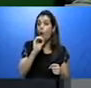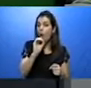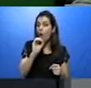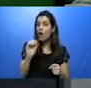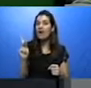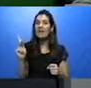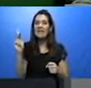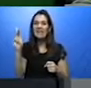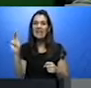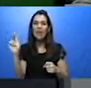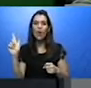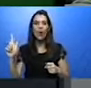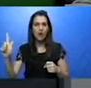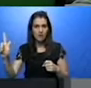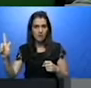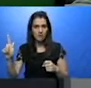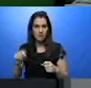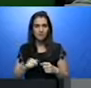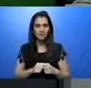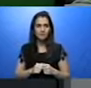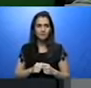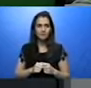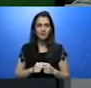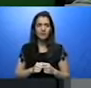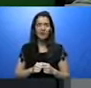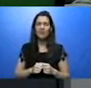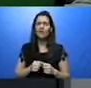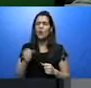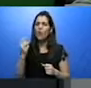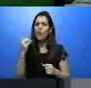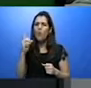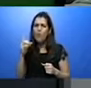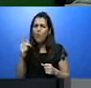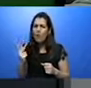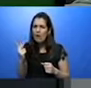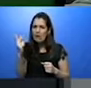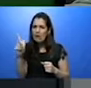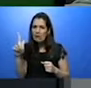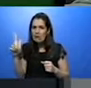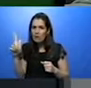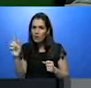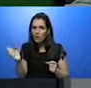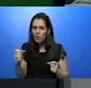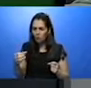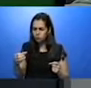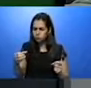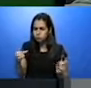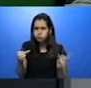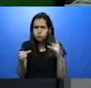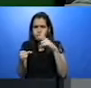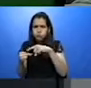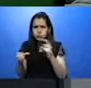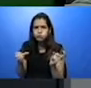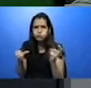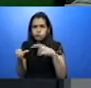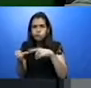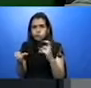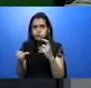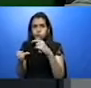quilograma, equivale, né, é igual a 1000 gramas. Então, se você ler em